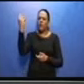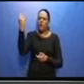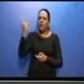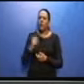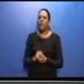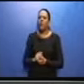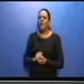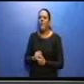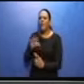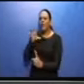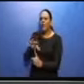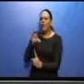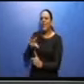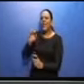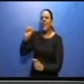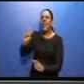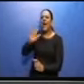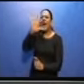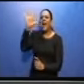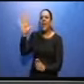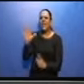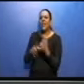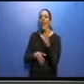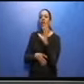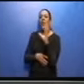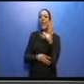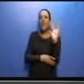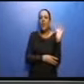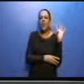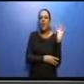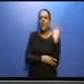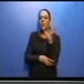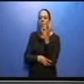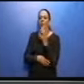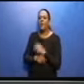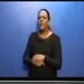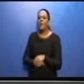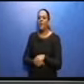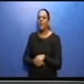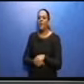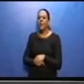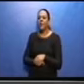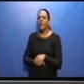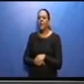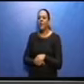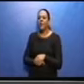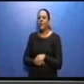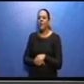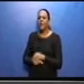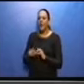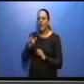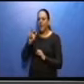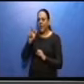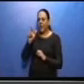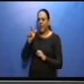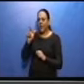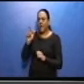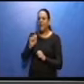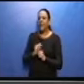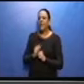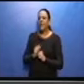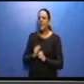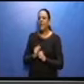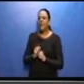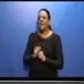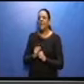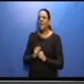né. No continente asiático, nós temos aí altitudes que variam desde a depressão Caspiana,